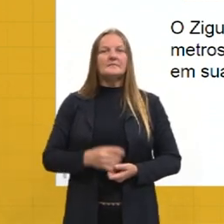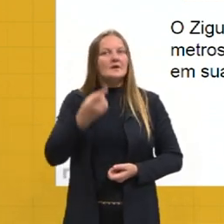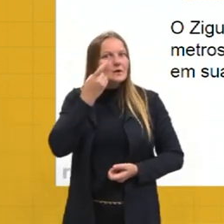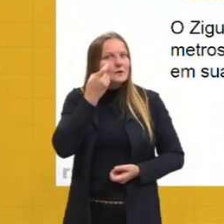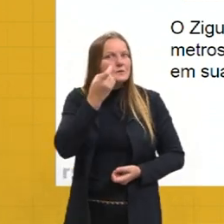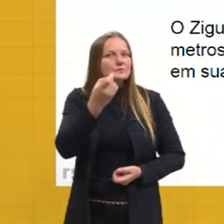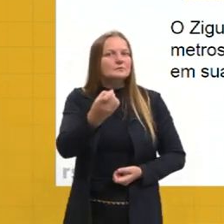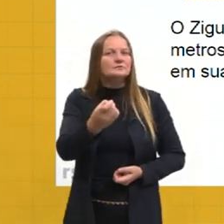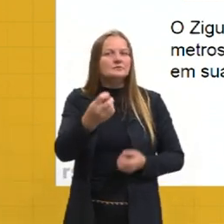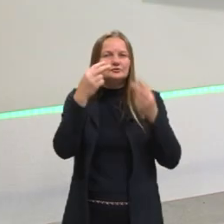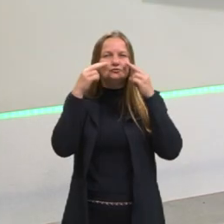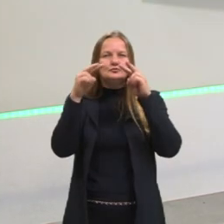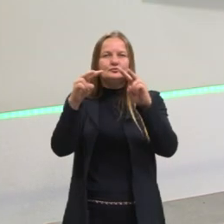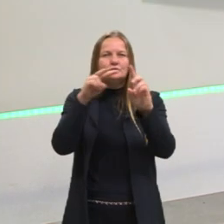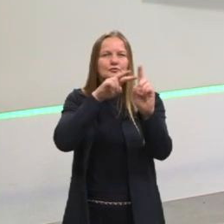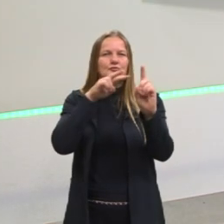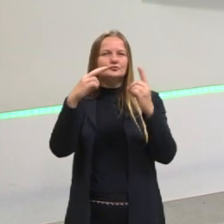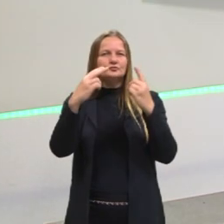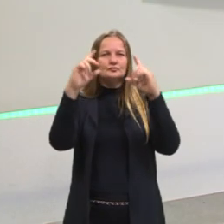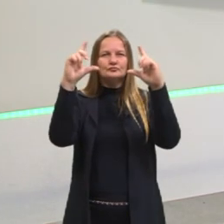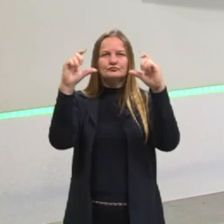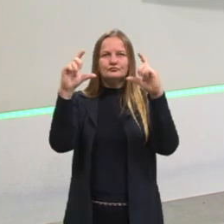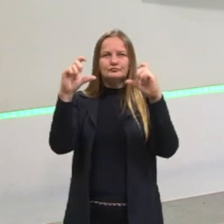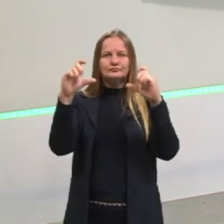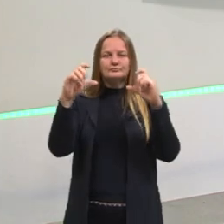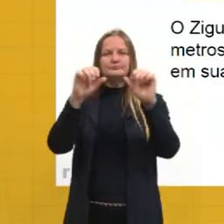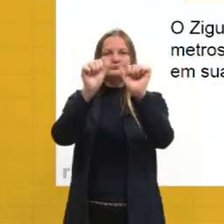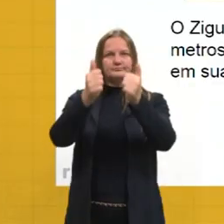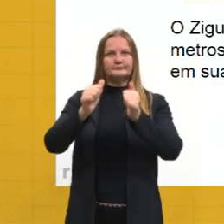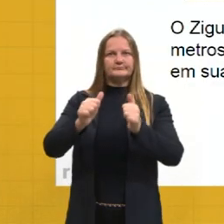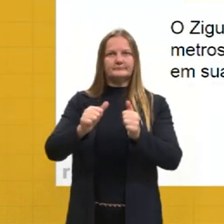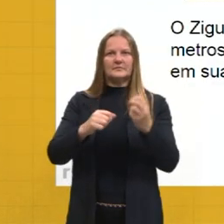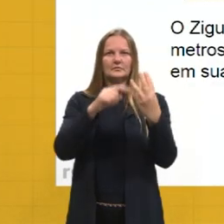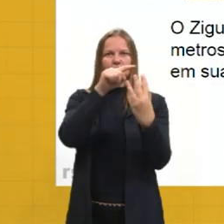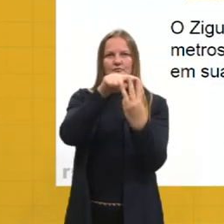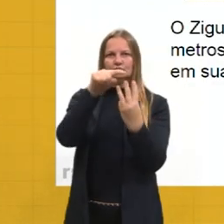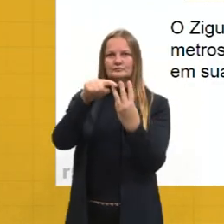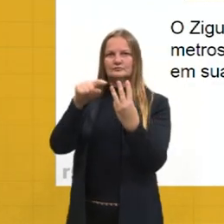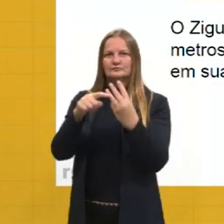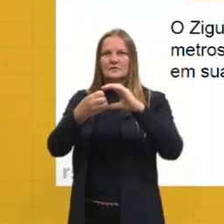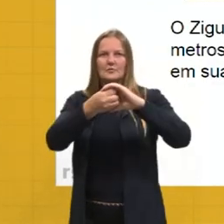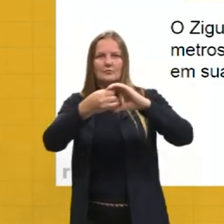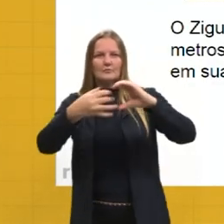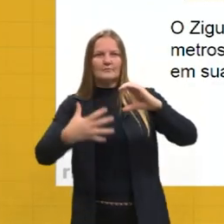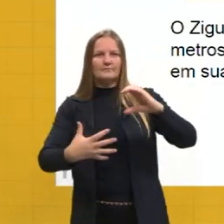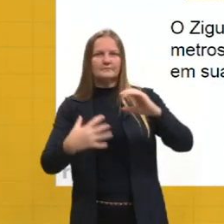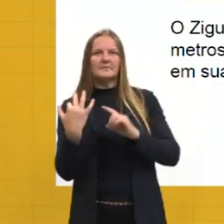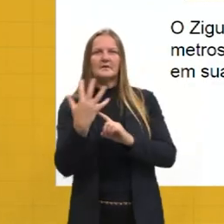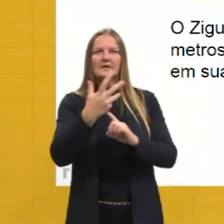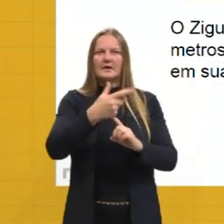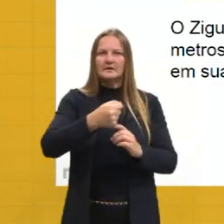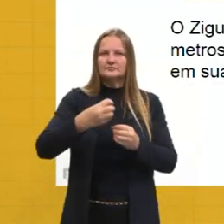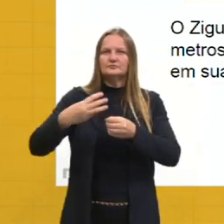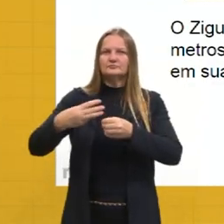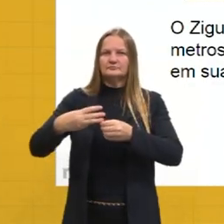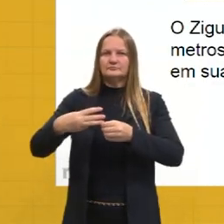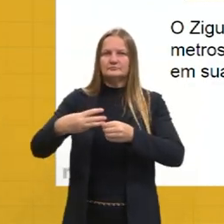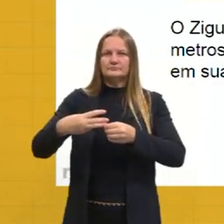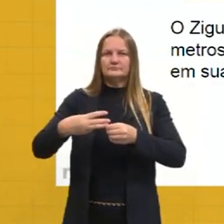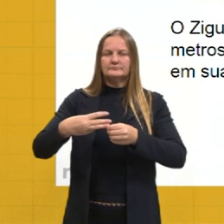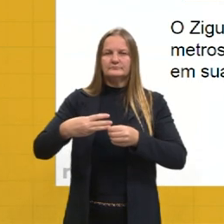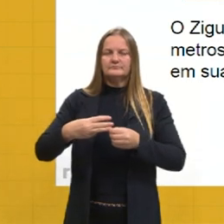interessantes a gente olhar para esse slide aqui e focar nessas três características da arte da Mesopotâmia